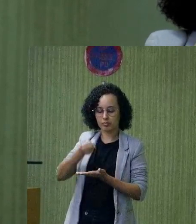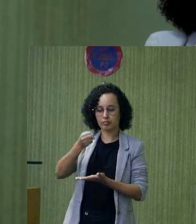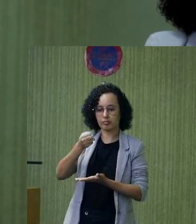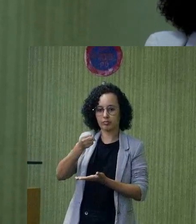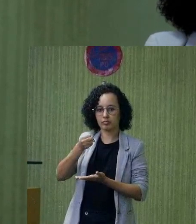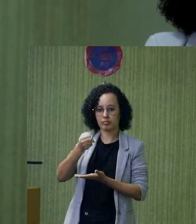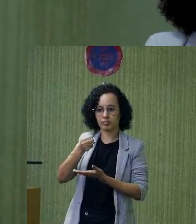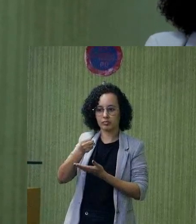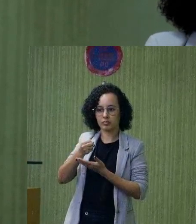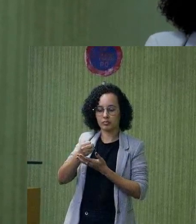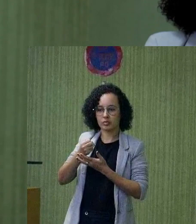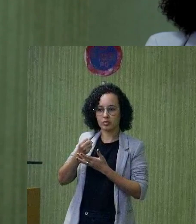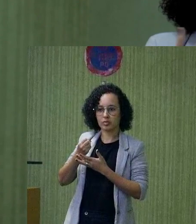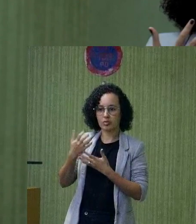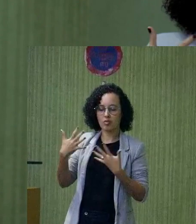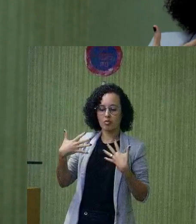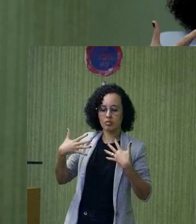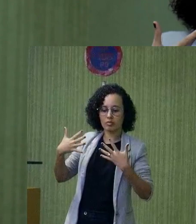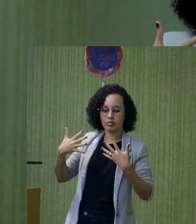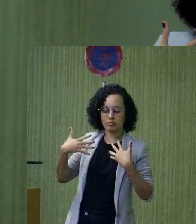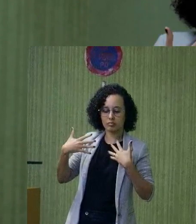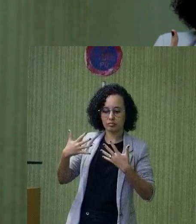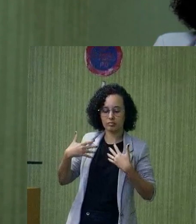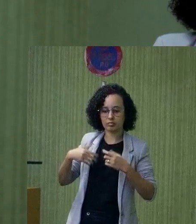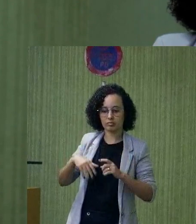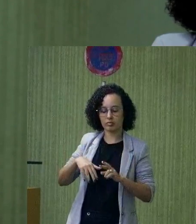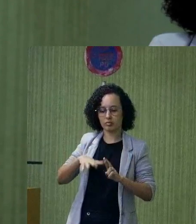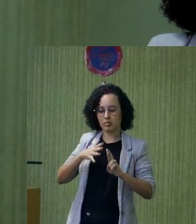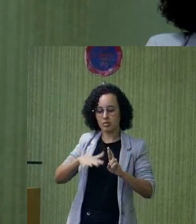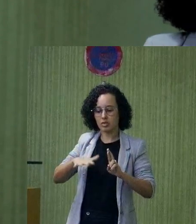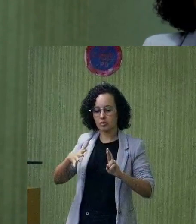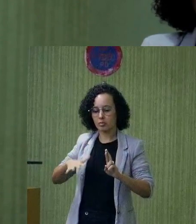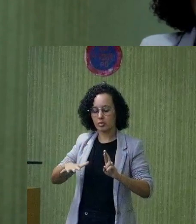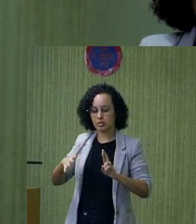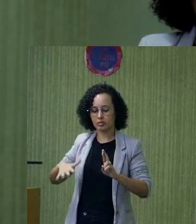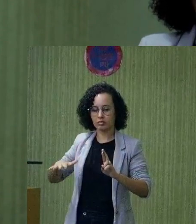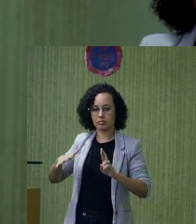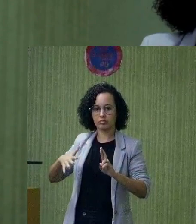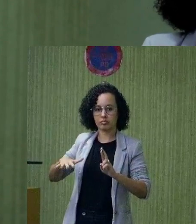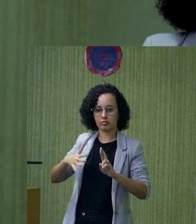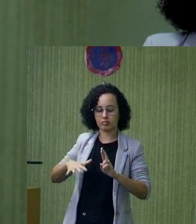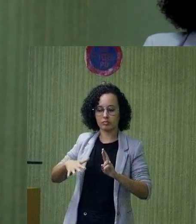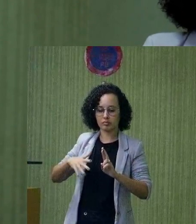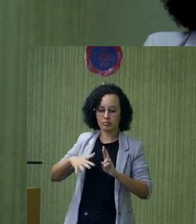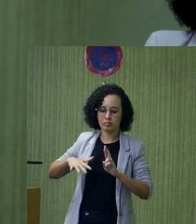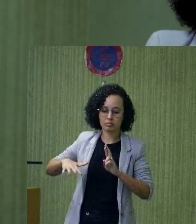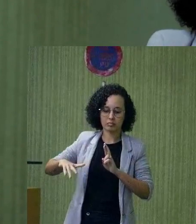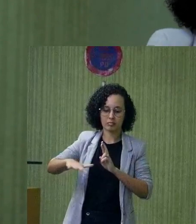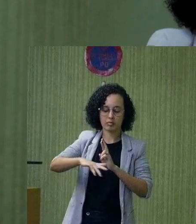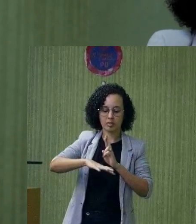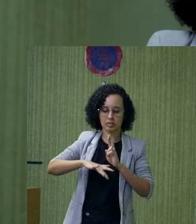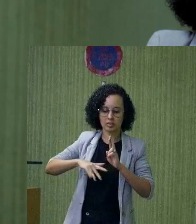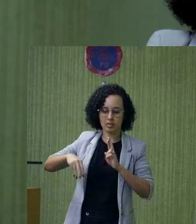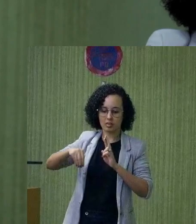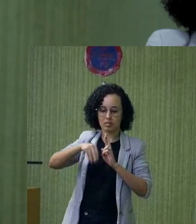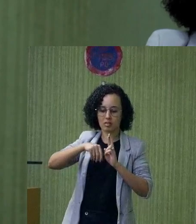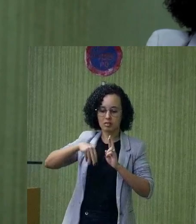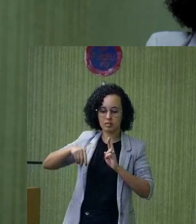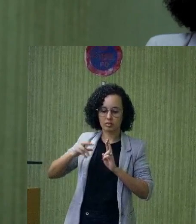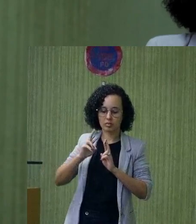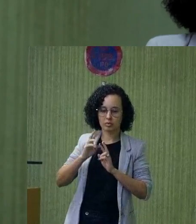na várzea o ribeirinho apenta o tempo e tece sua vida de água terra e sonho